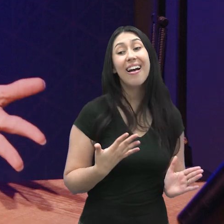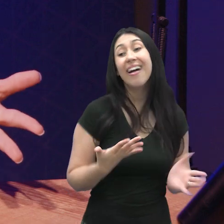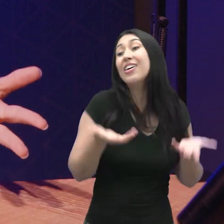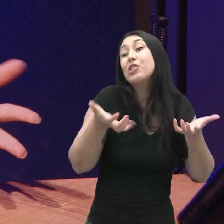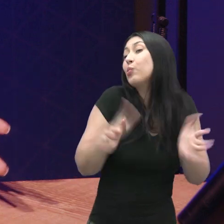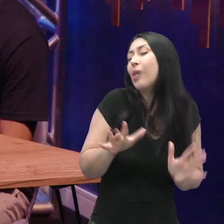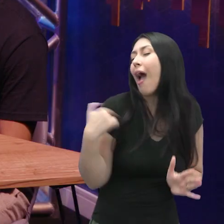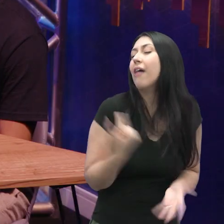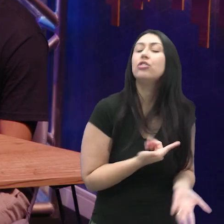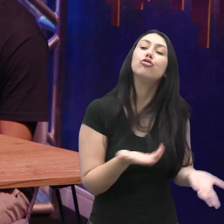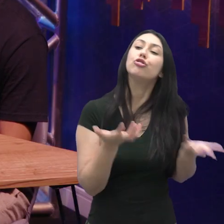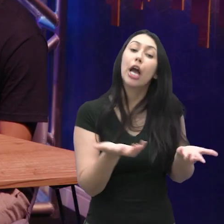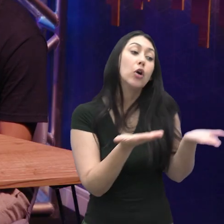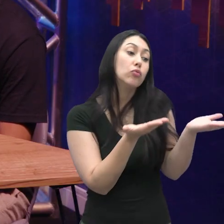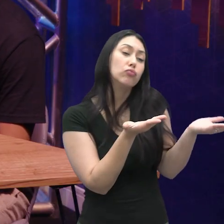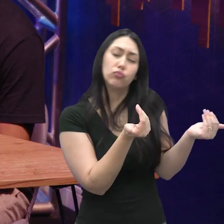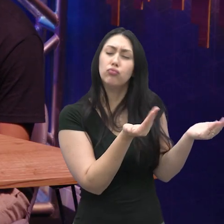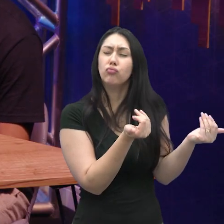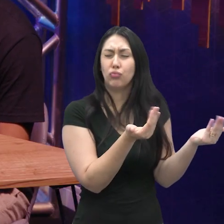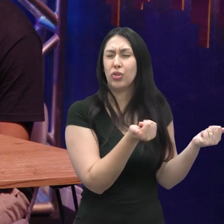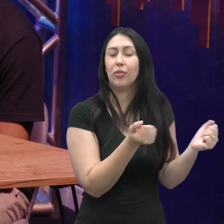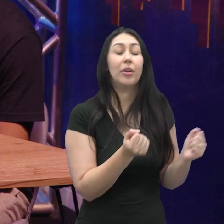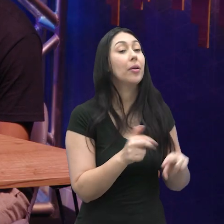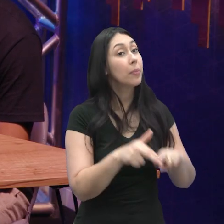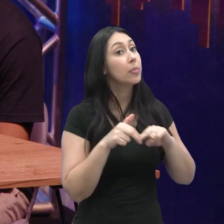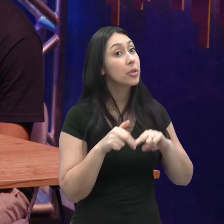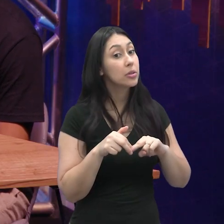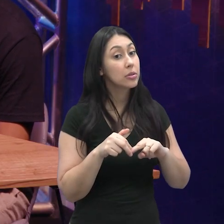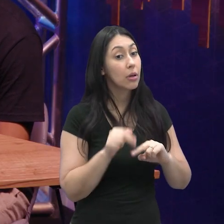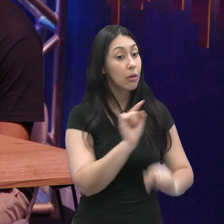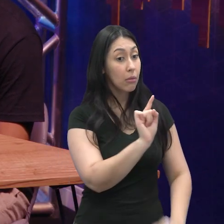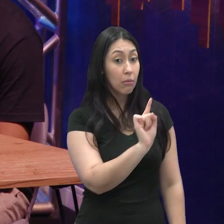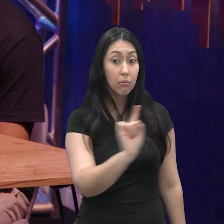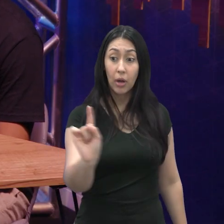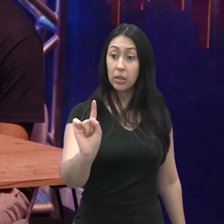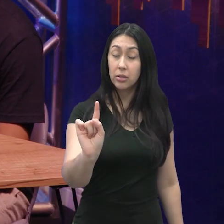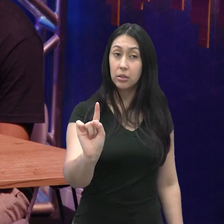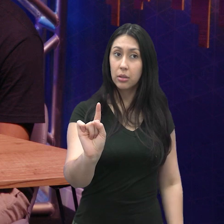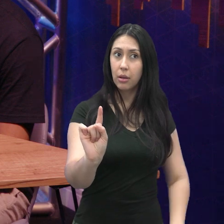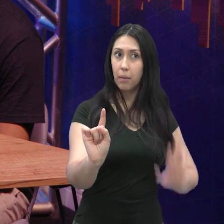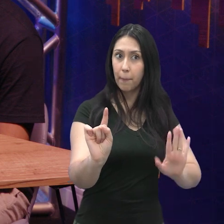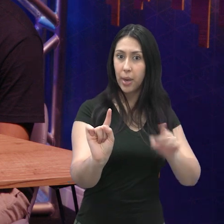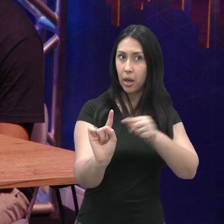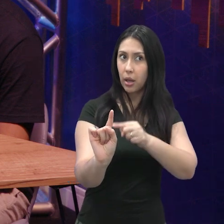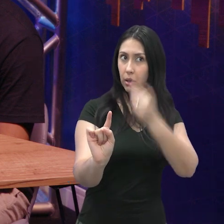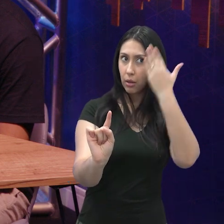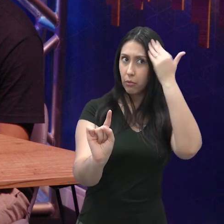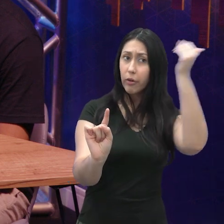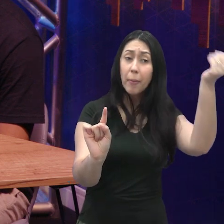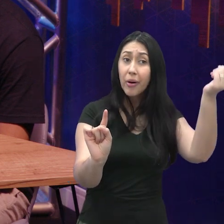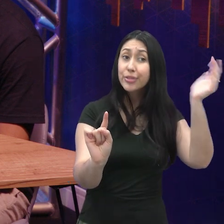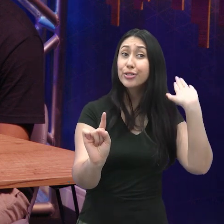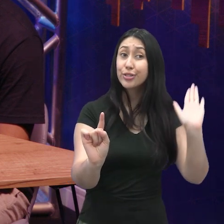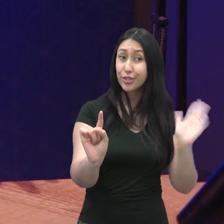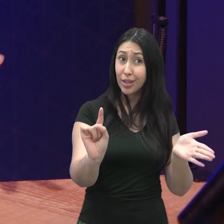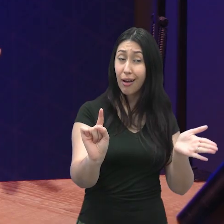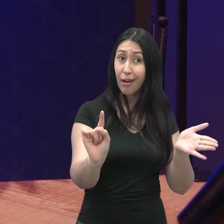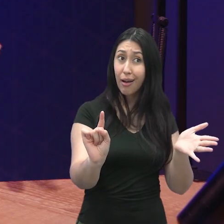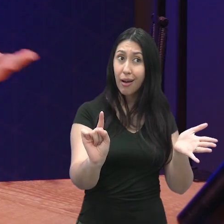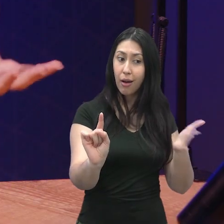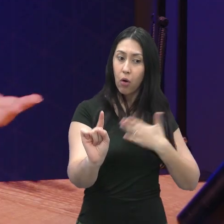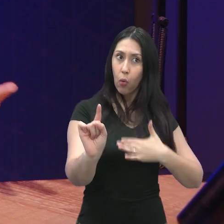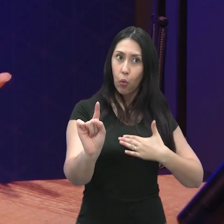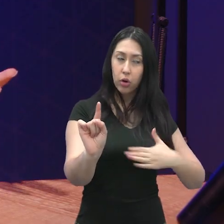eles querem uma pessoa mais jovem. Então a Elizabeth Sparkle sai de cena, só que ela é uma estrela, né? Ela tá acostumada com